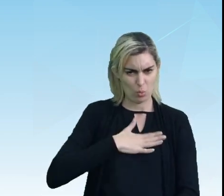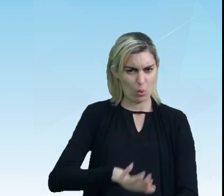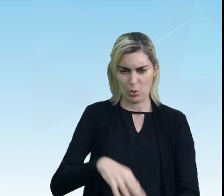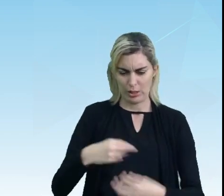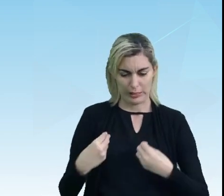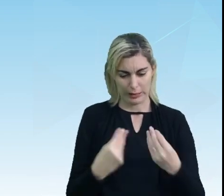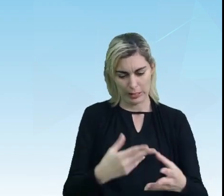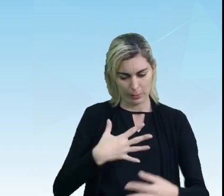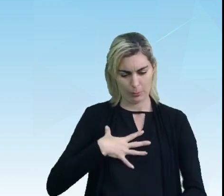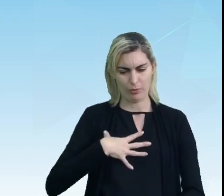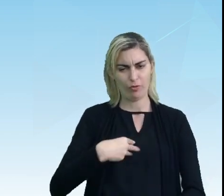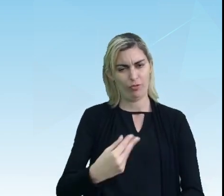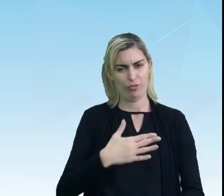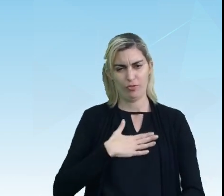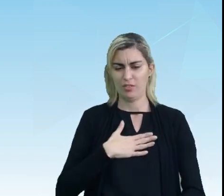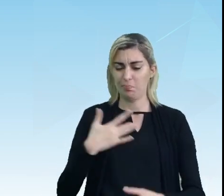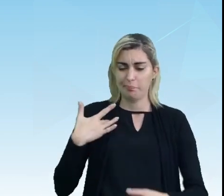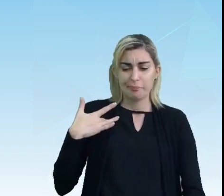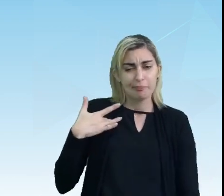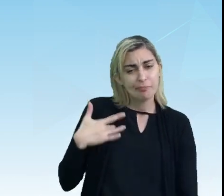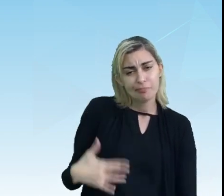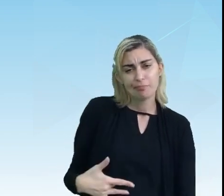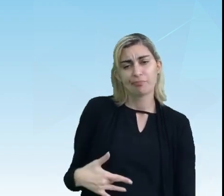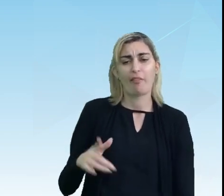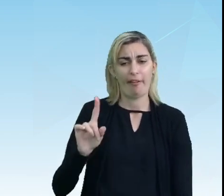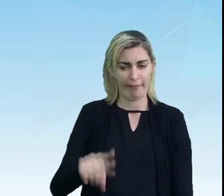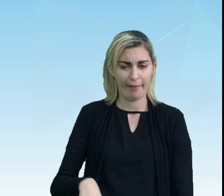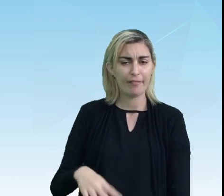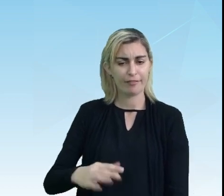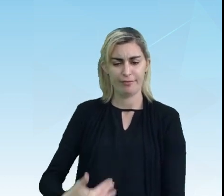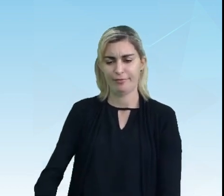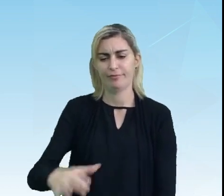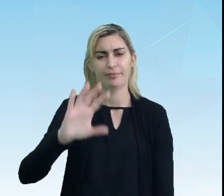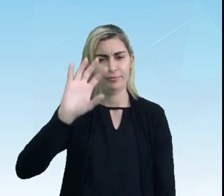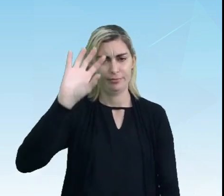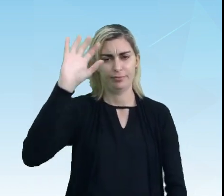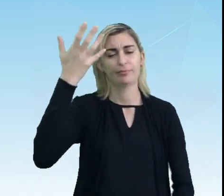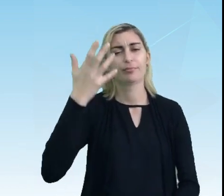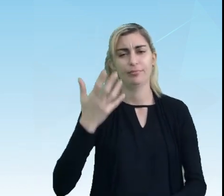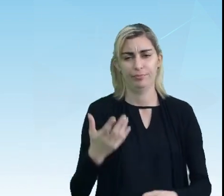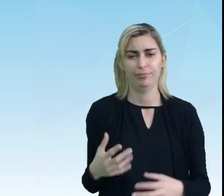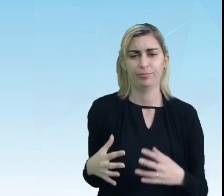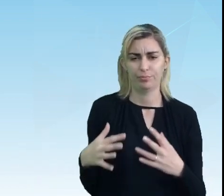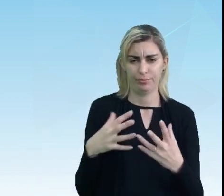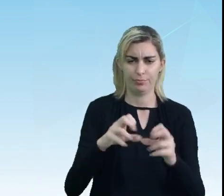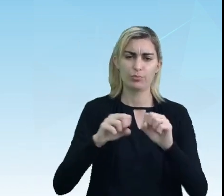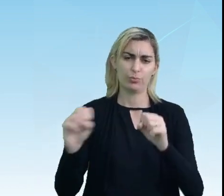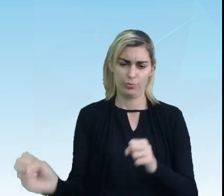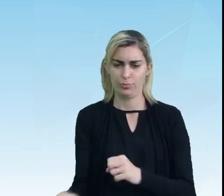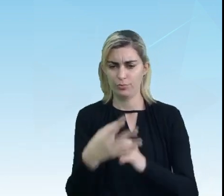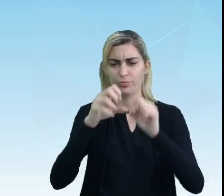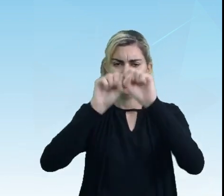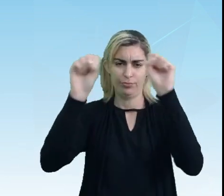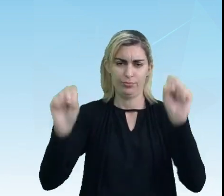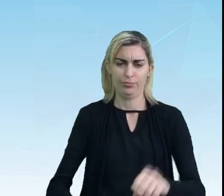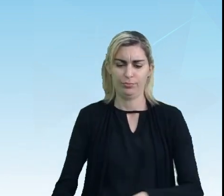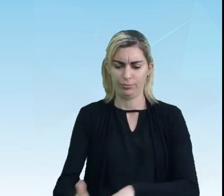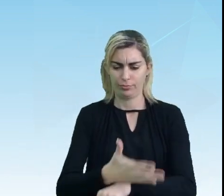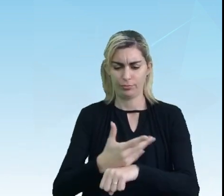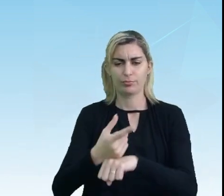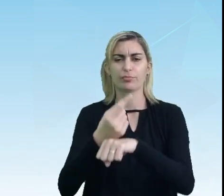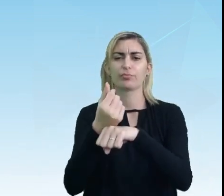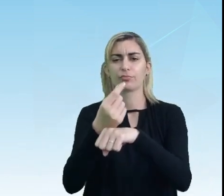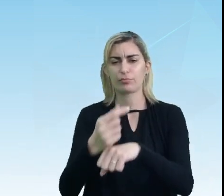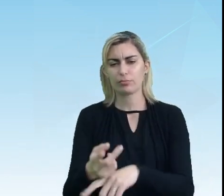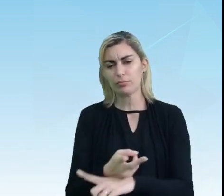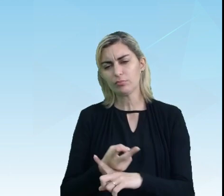meu filho. Mas, infelizmente, é o que vai acontecer quando o sistema atual capitalista, se ele